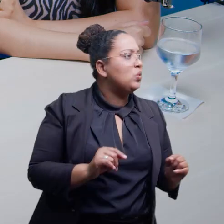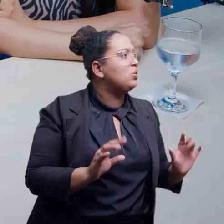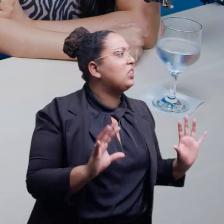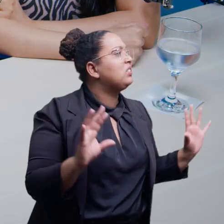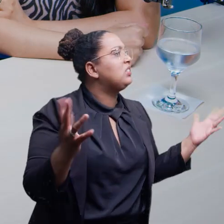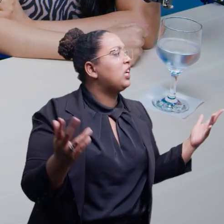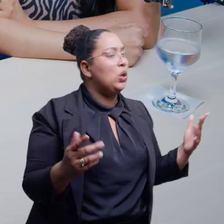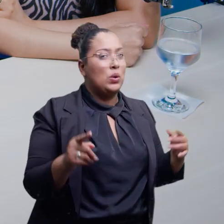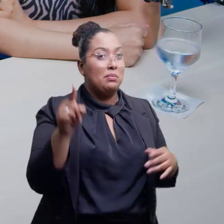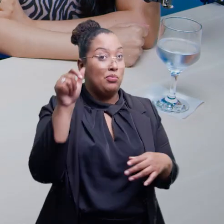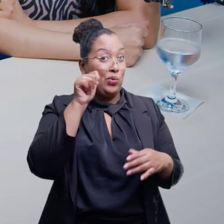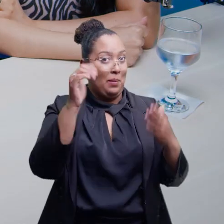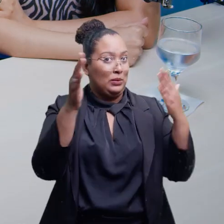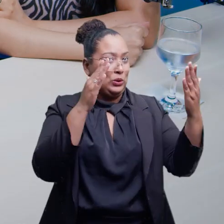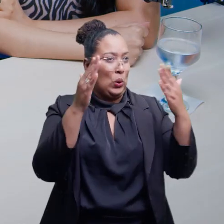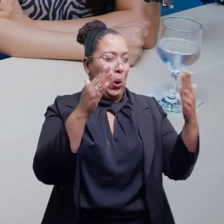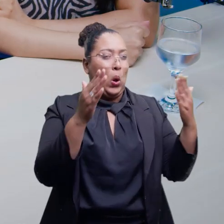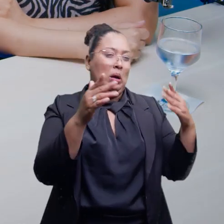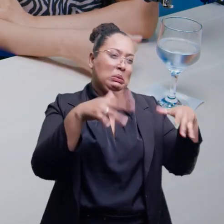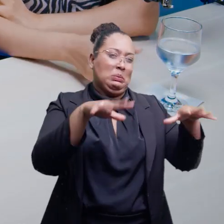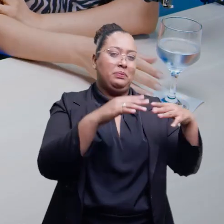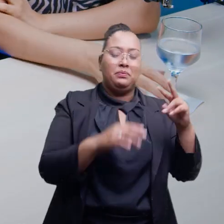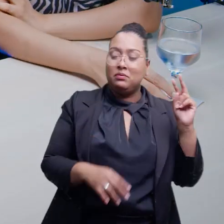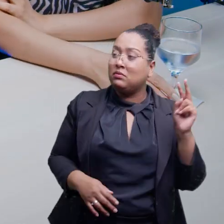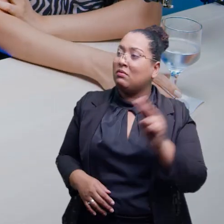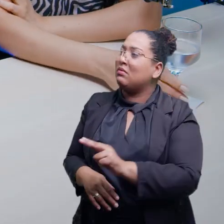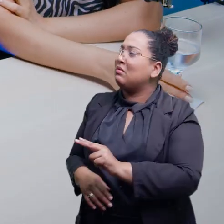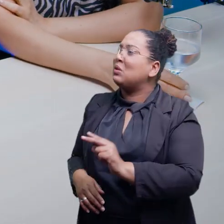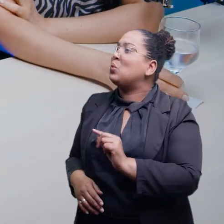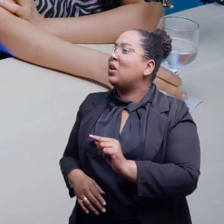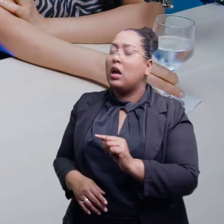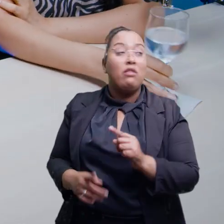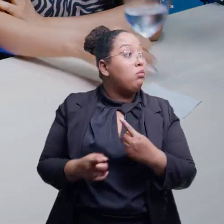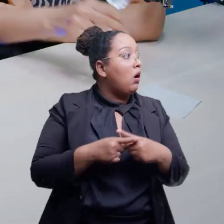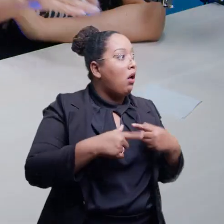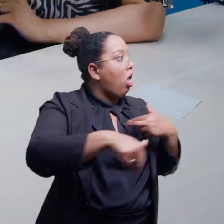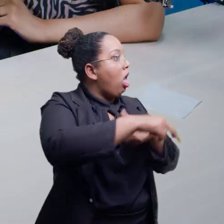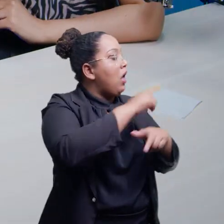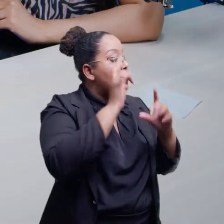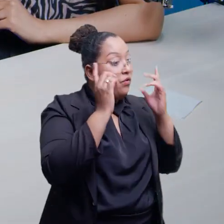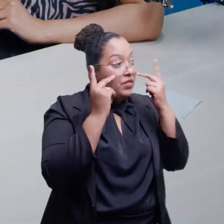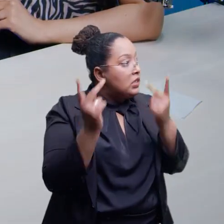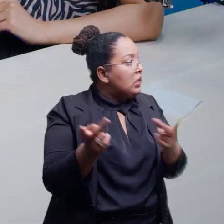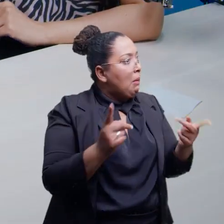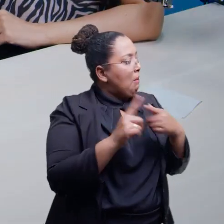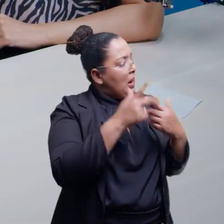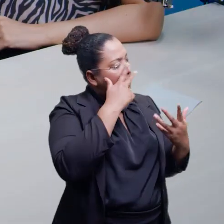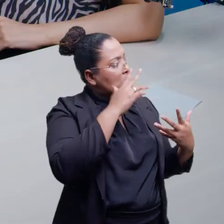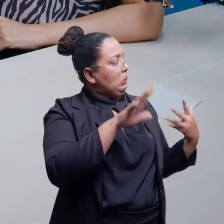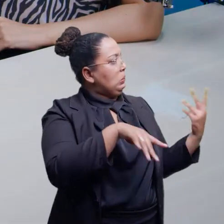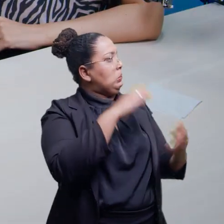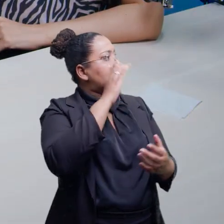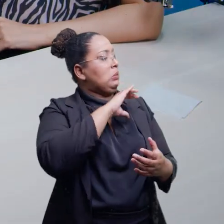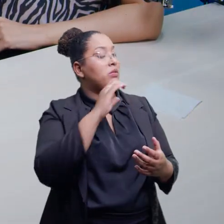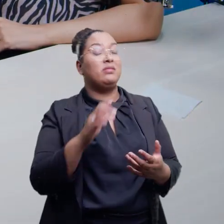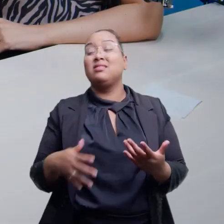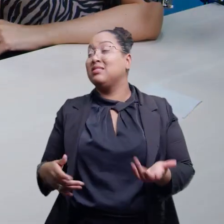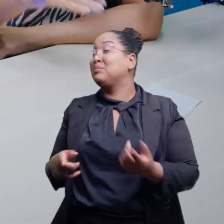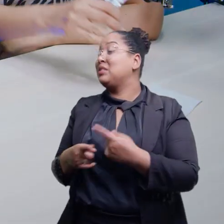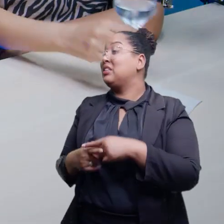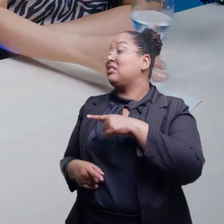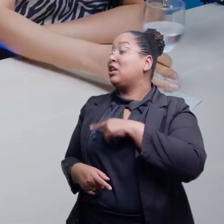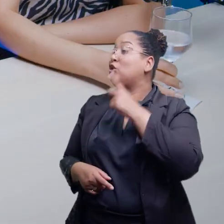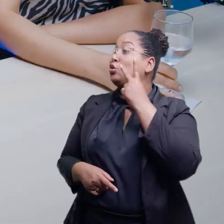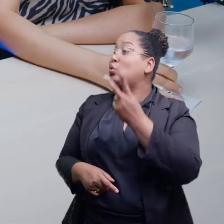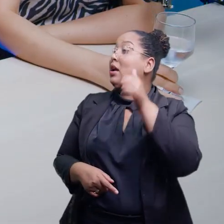tá acontecendo? Perguntou pra psicóloga, né, pro pessoal que tava lá, o que que tá acontecendo? Porque vocês estão nessa correria, eu vim só visitar. E foi onde disse,